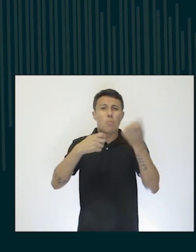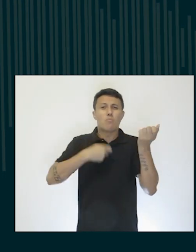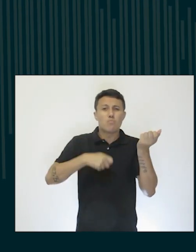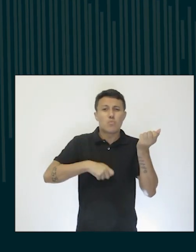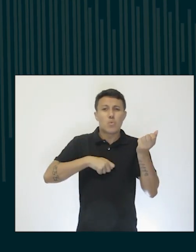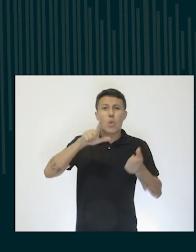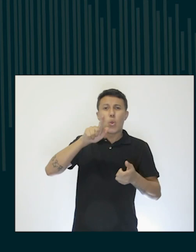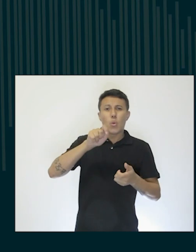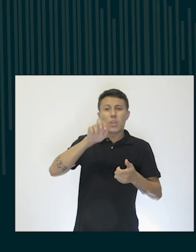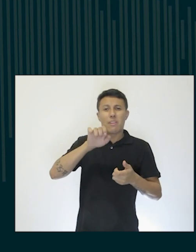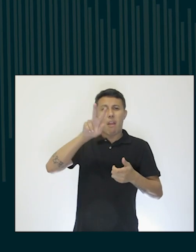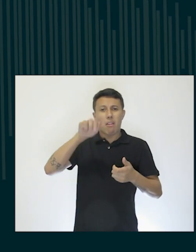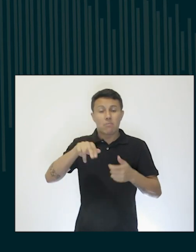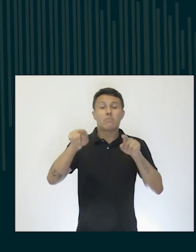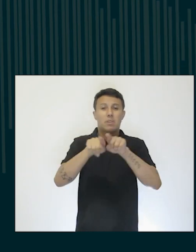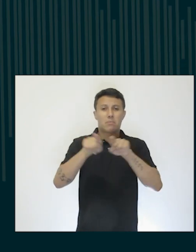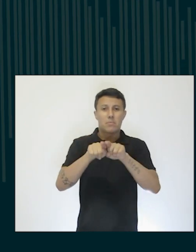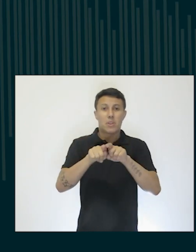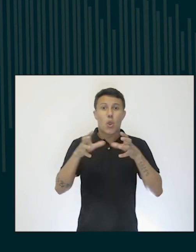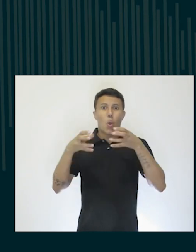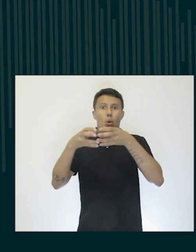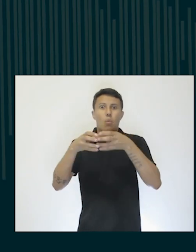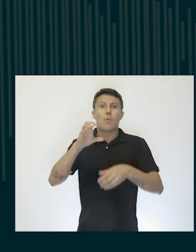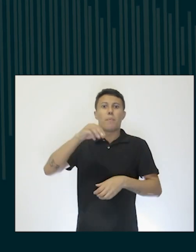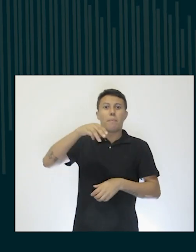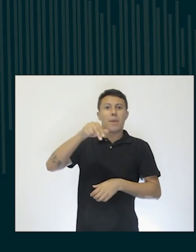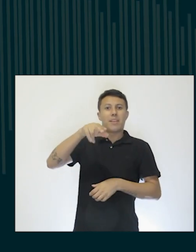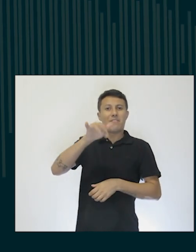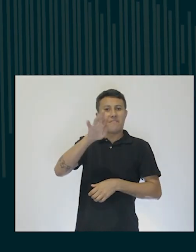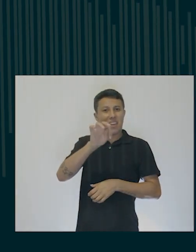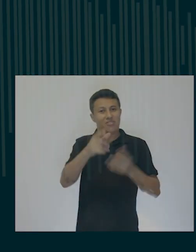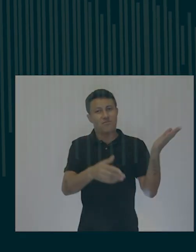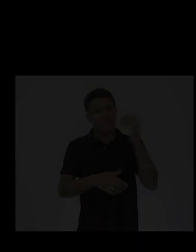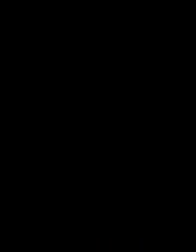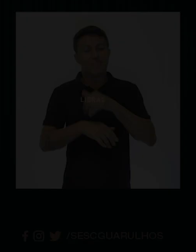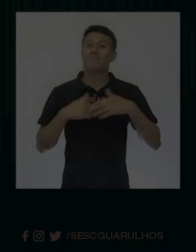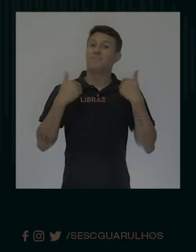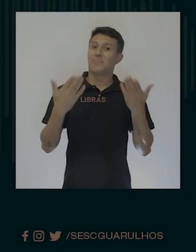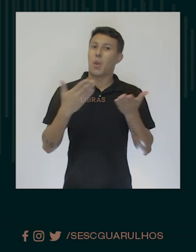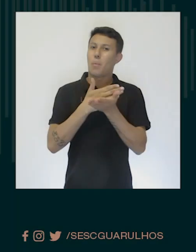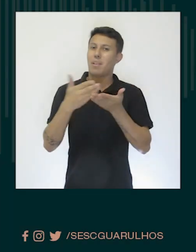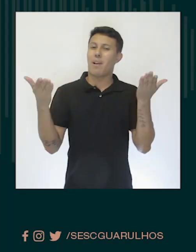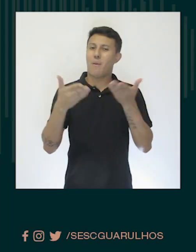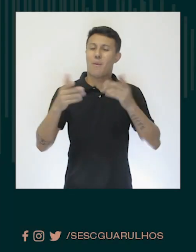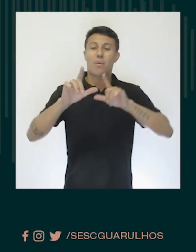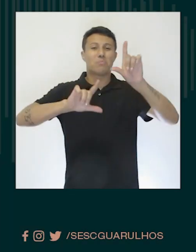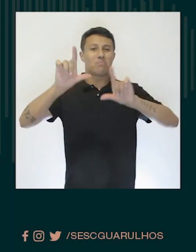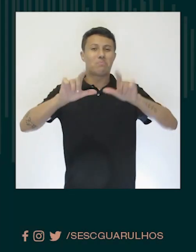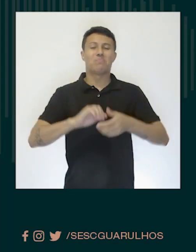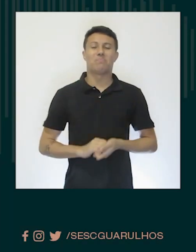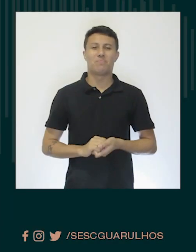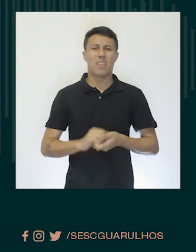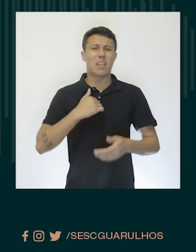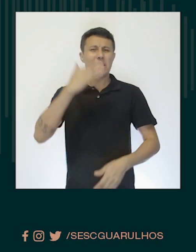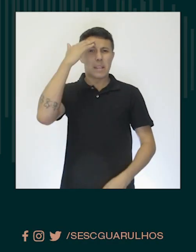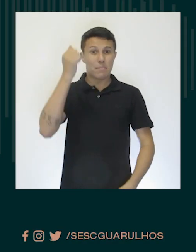Lumiere. Moá também é integrante do coletivo Manifest. Vamos nessa? Bom, pessoal, vamos começar o programa